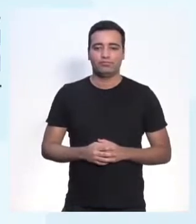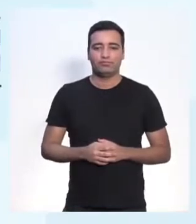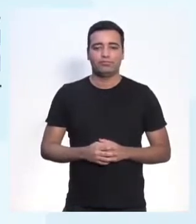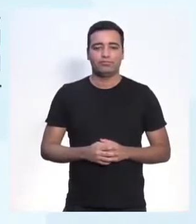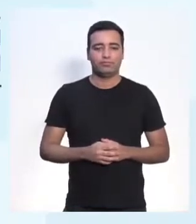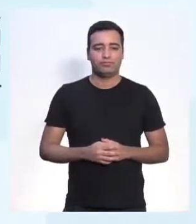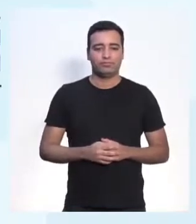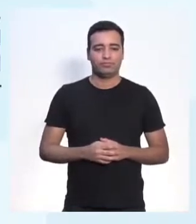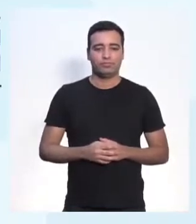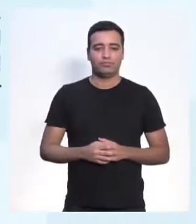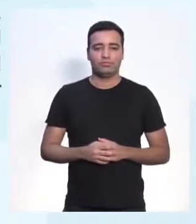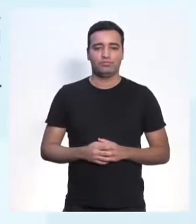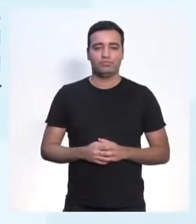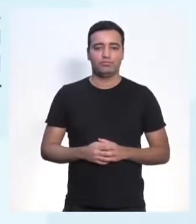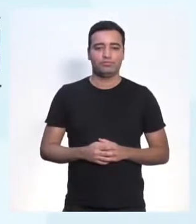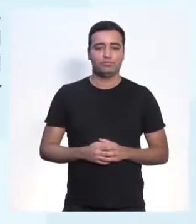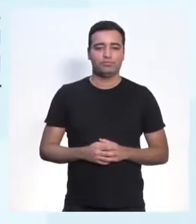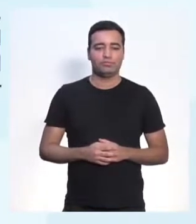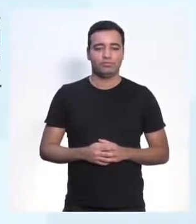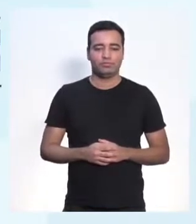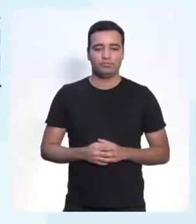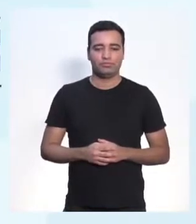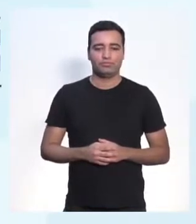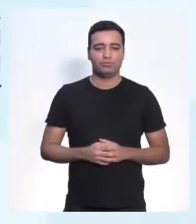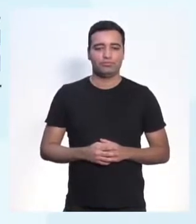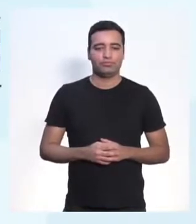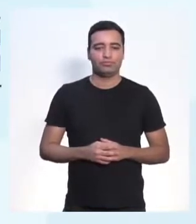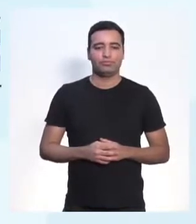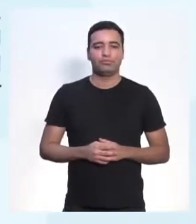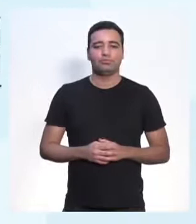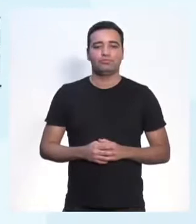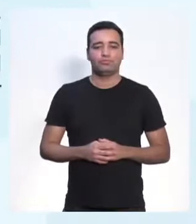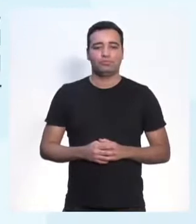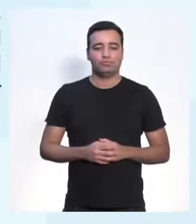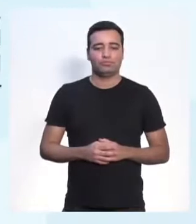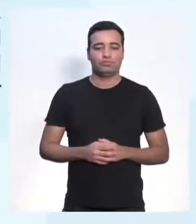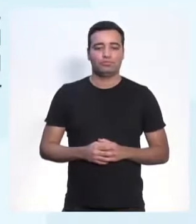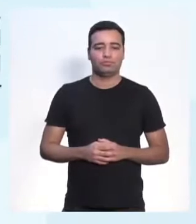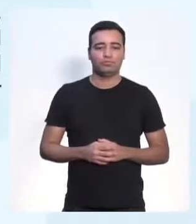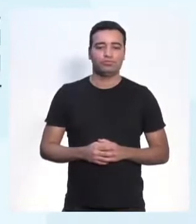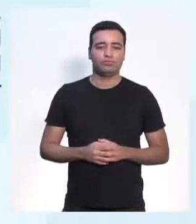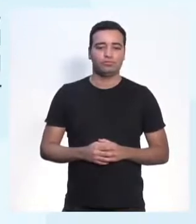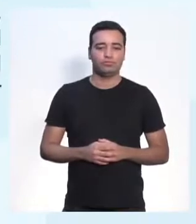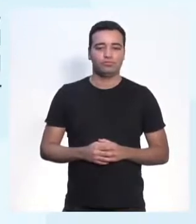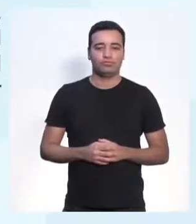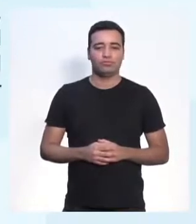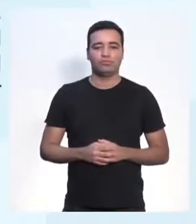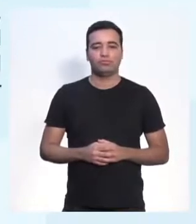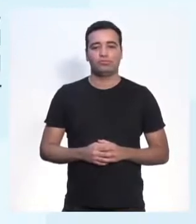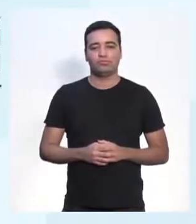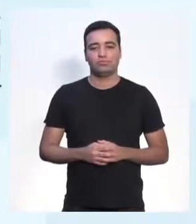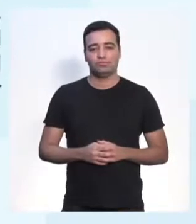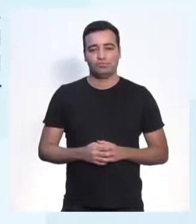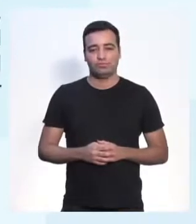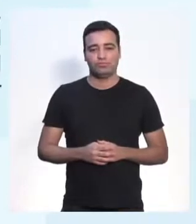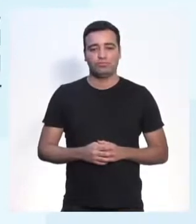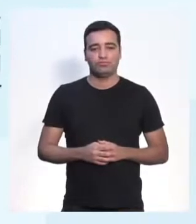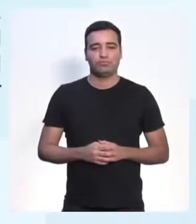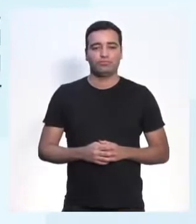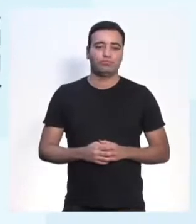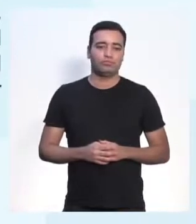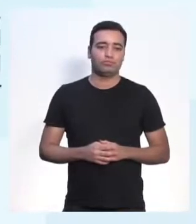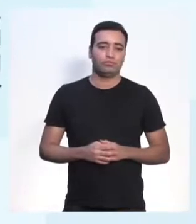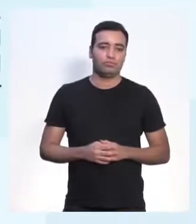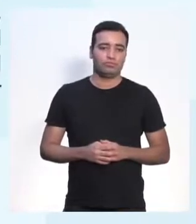natural gas and coal are examples of chemical energy. Chemical energy is converted to thermal